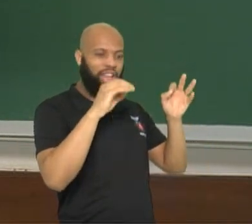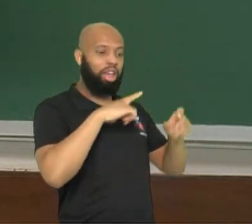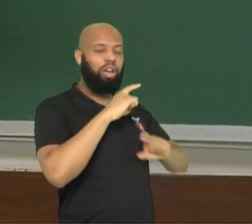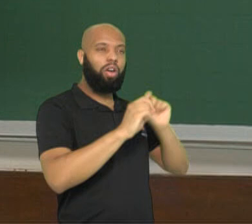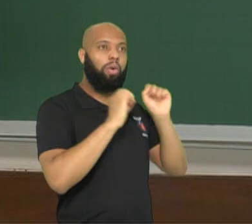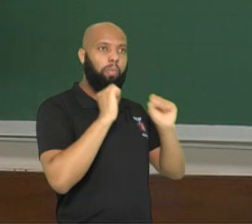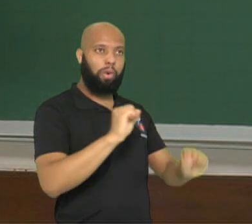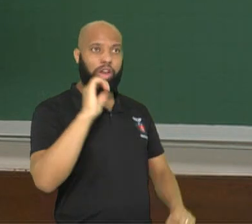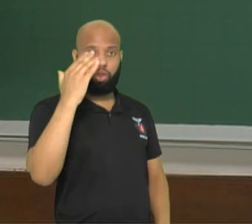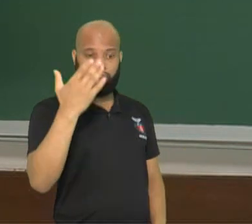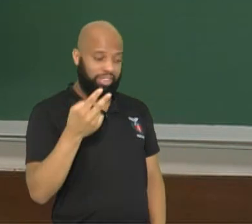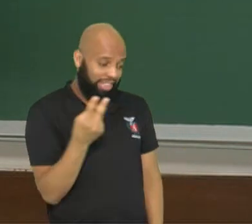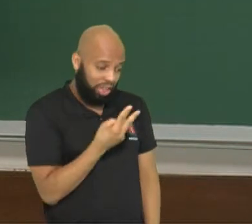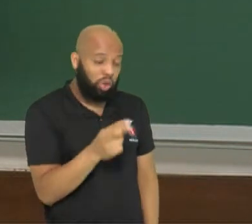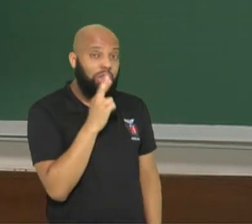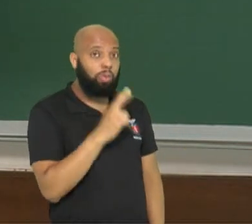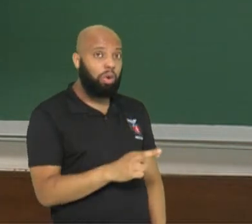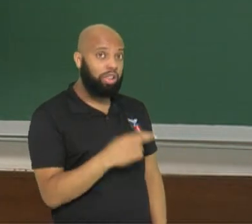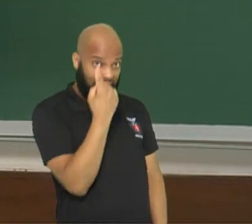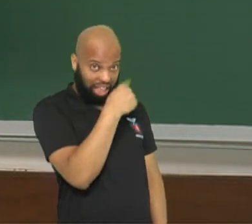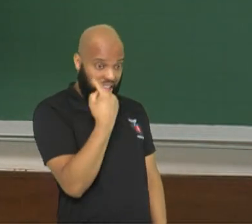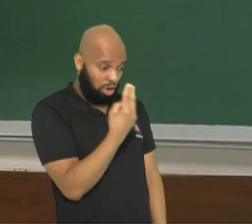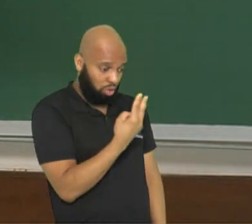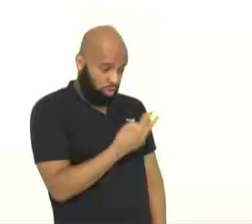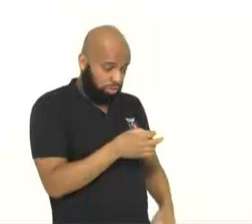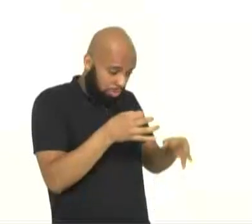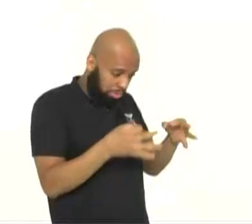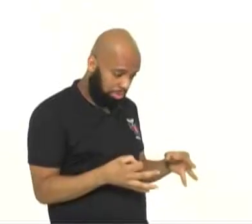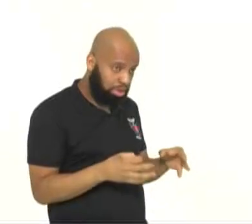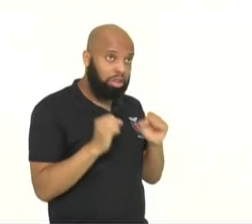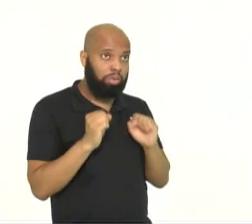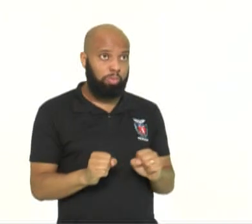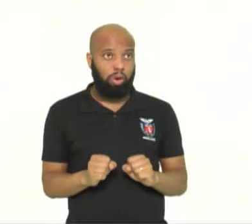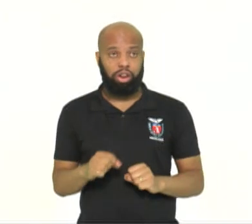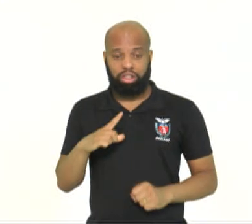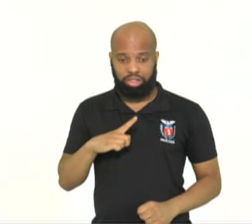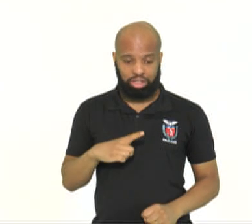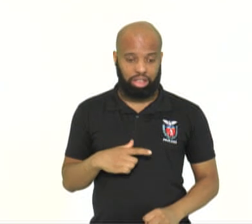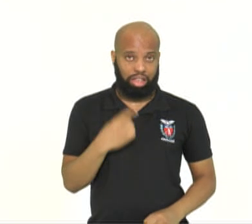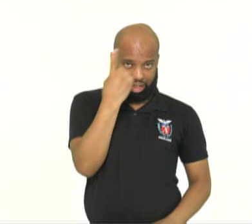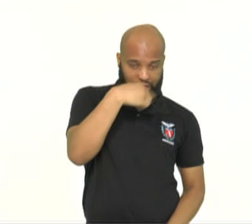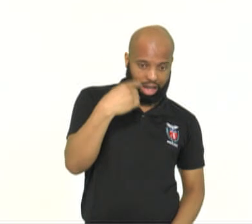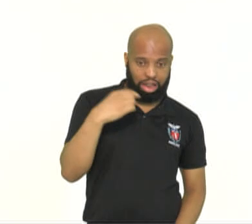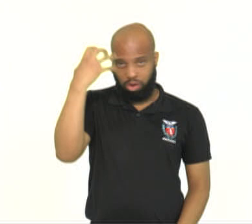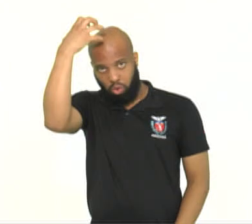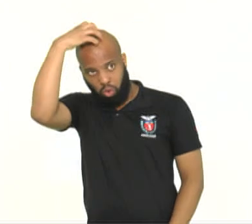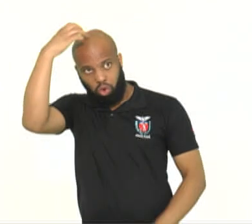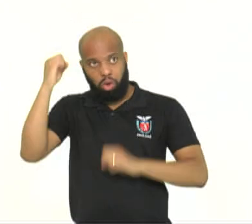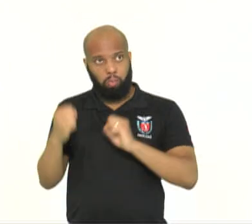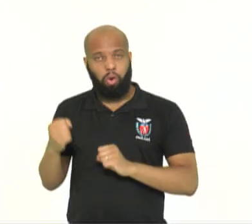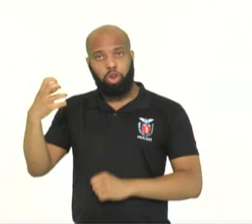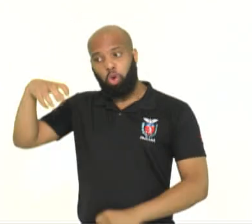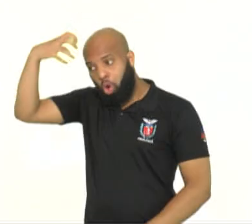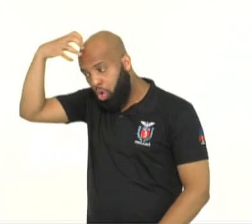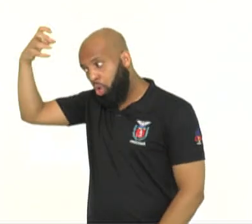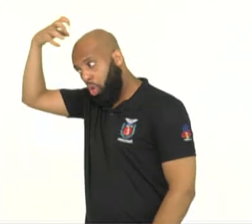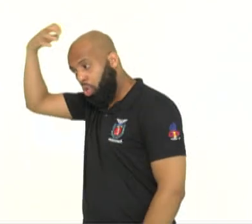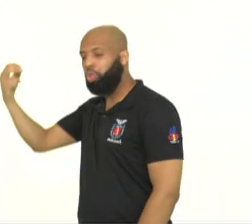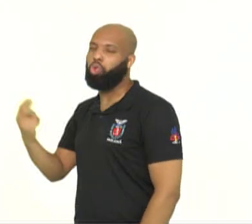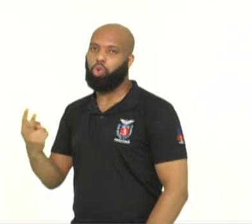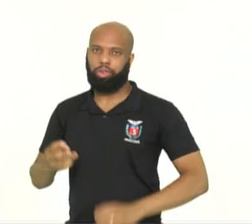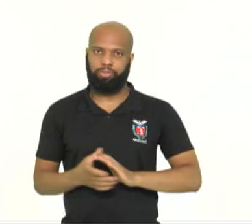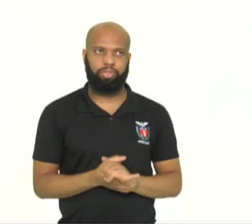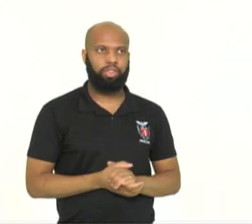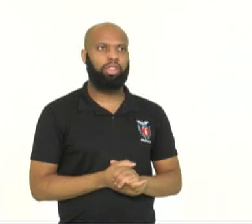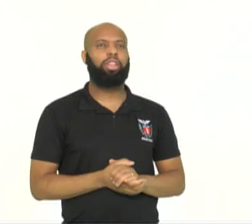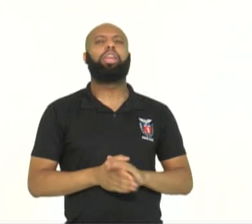ser que os dois resultados me dê cara, pode ser que me dê cara e coroa, ou pode ser que me dê coroa e coroa.